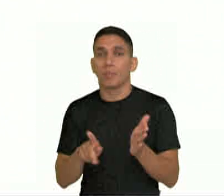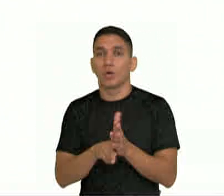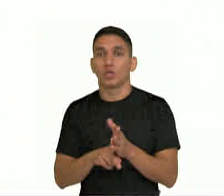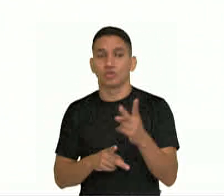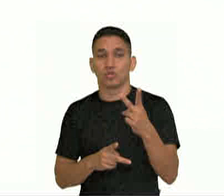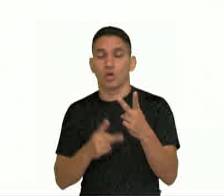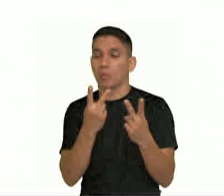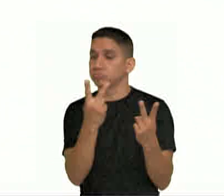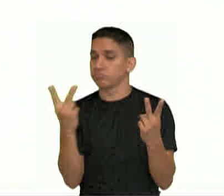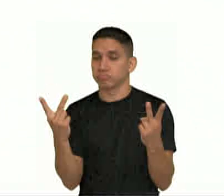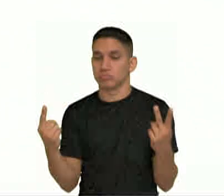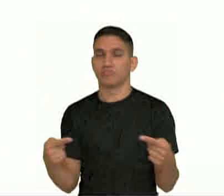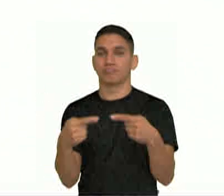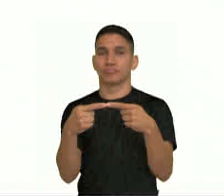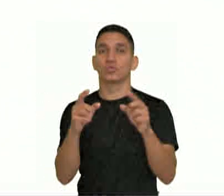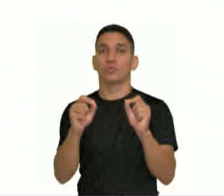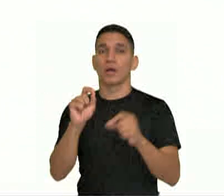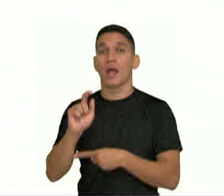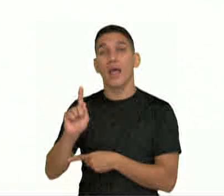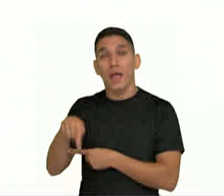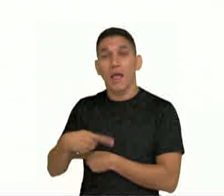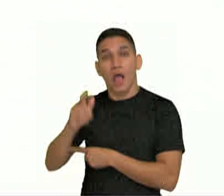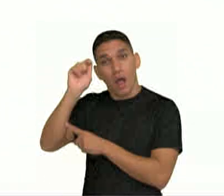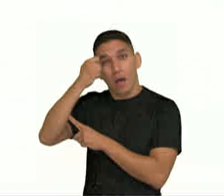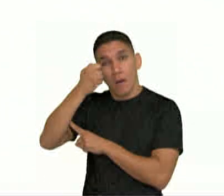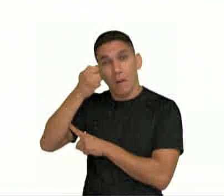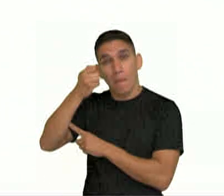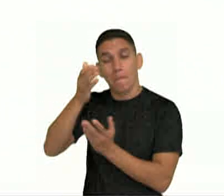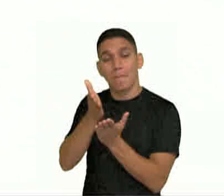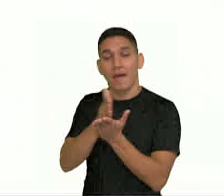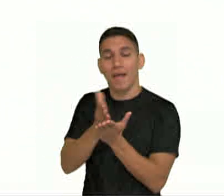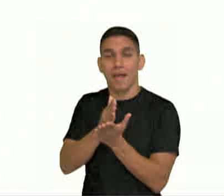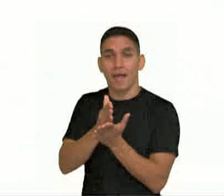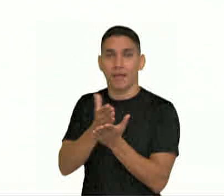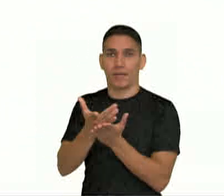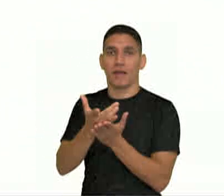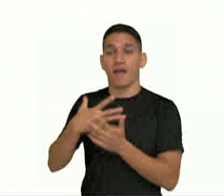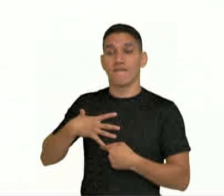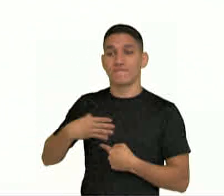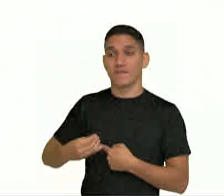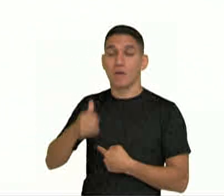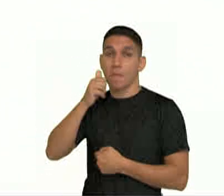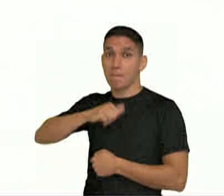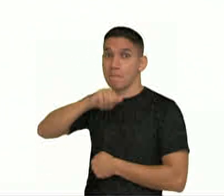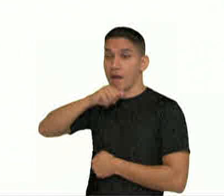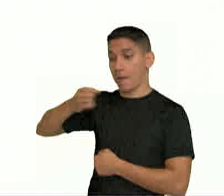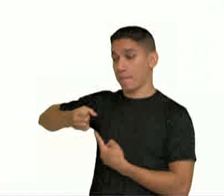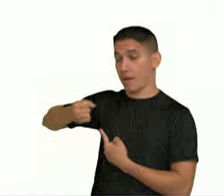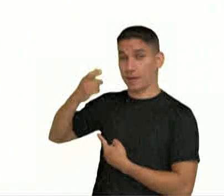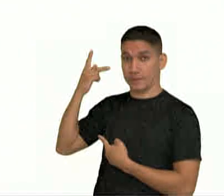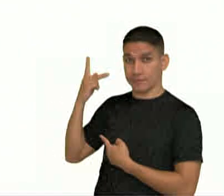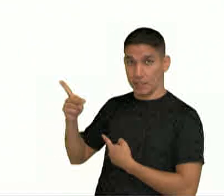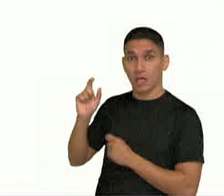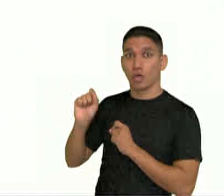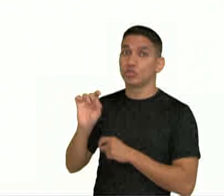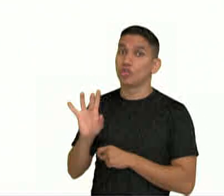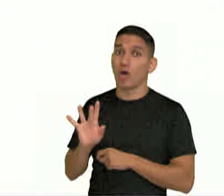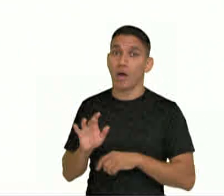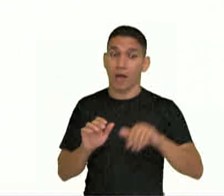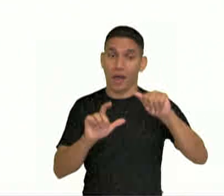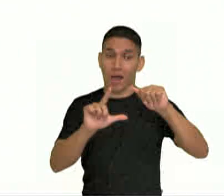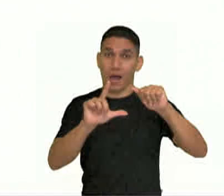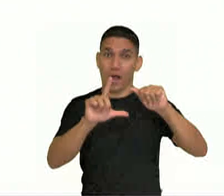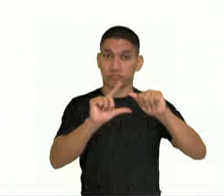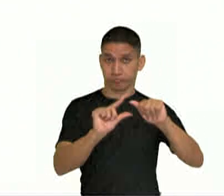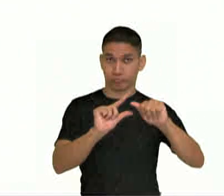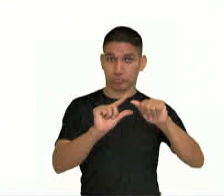pares, a probabilidade de um casal. Ele mulato médio, então ele é mulato médio, filho de mãe branca. Se a mãe dele é branca, só tem azinho para passar